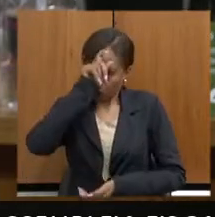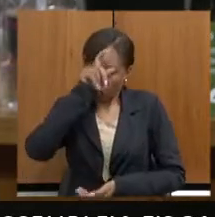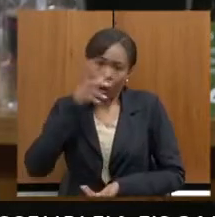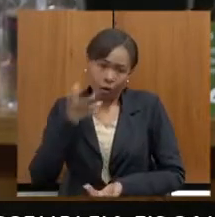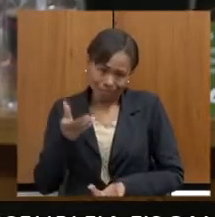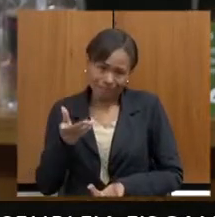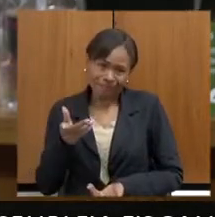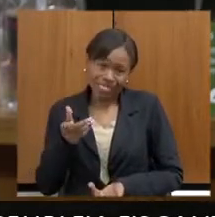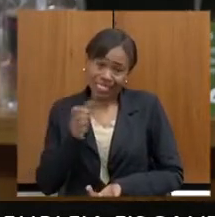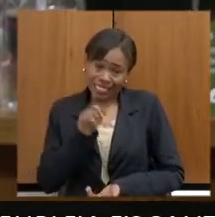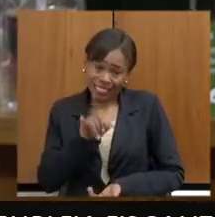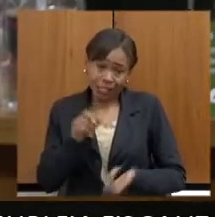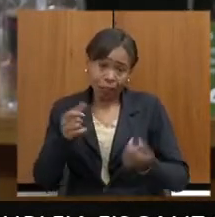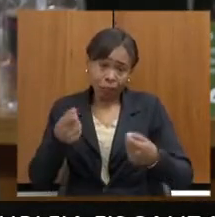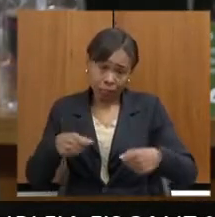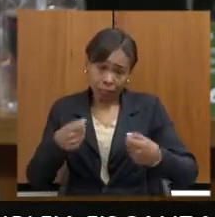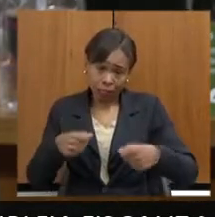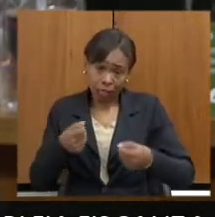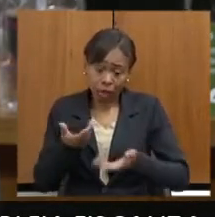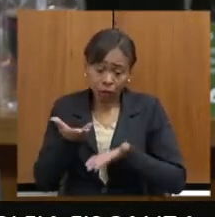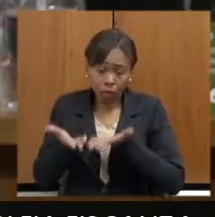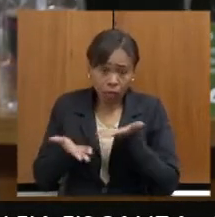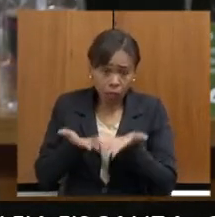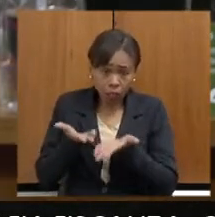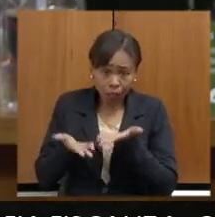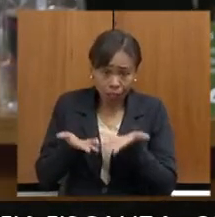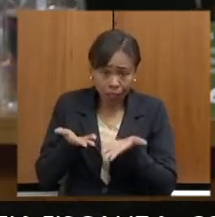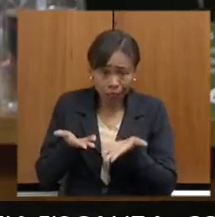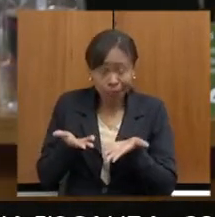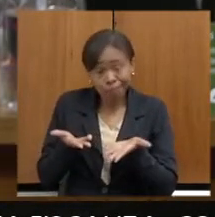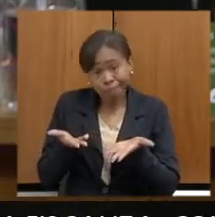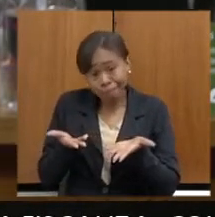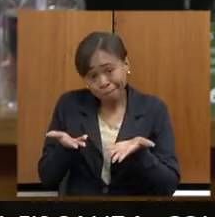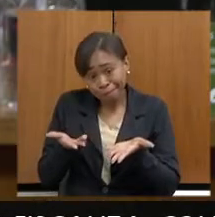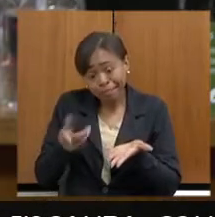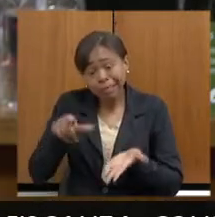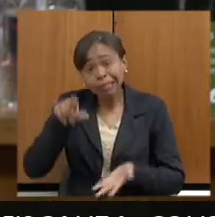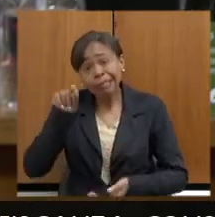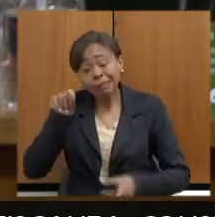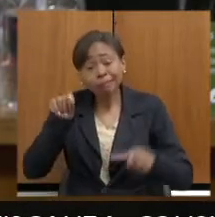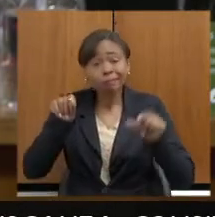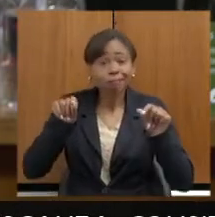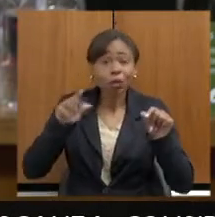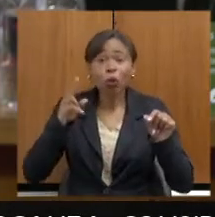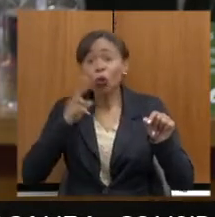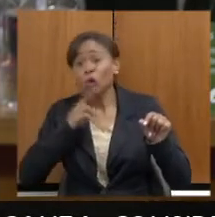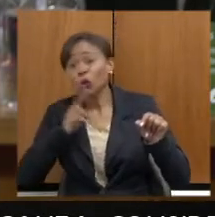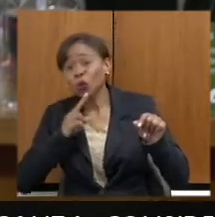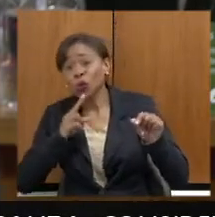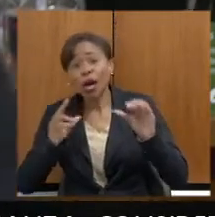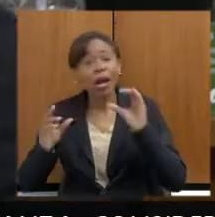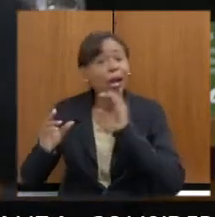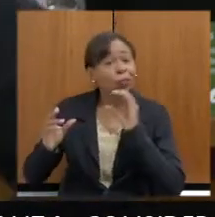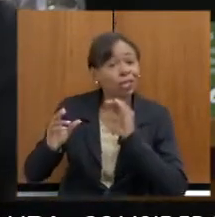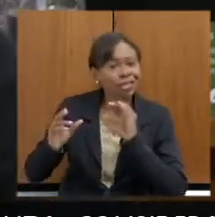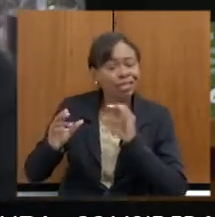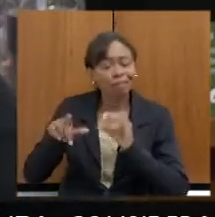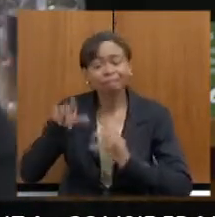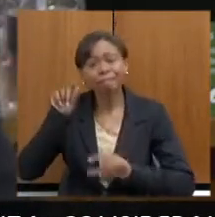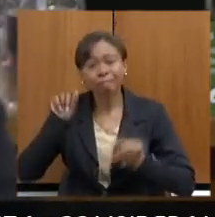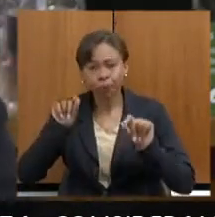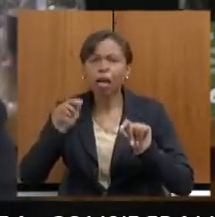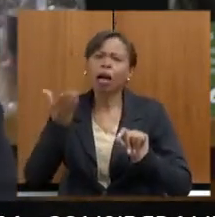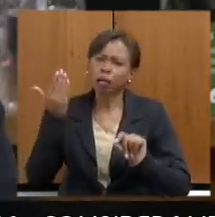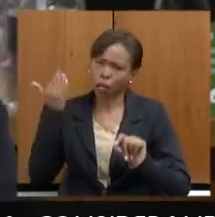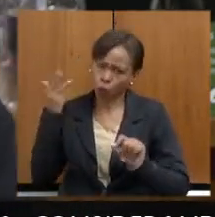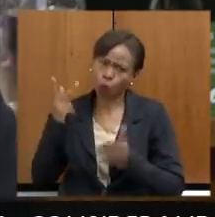você precisar ter que garantir um atendimento você vai ter que escolher a urgência e emergência foi o que foi feito à